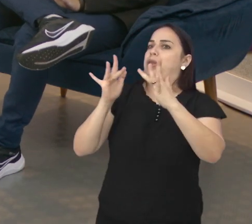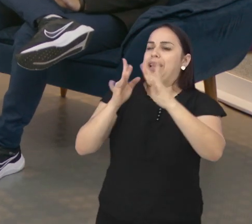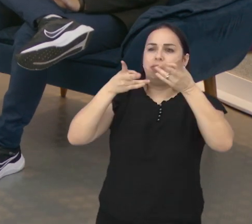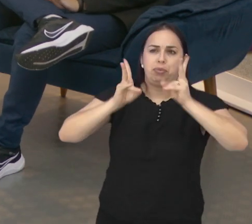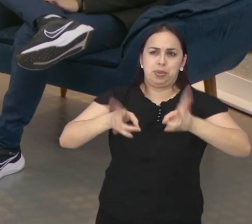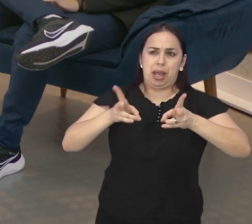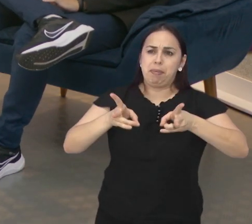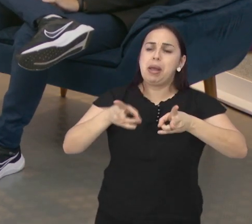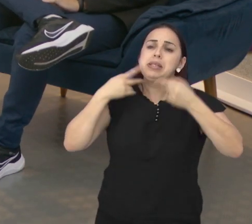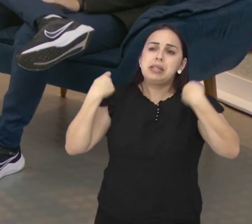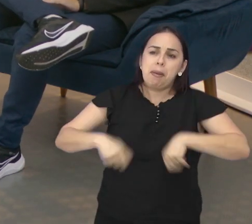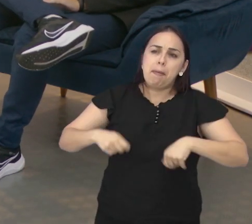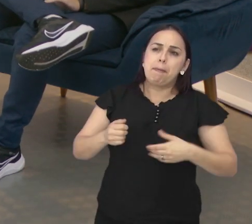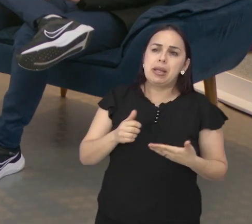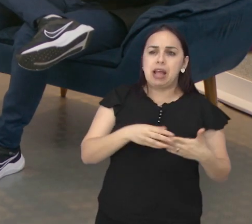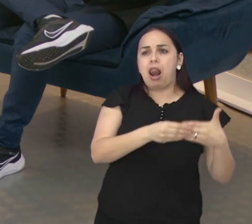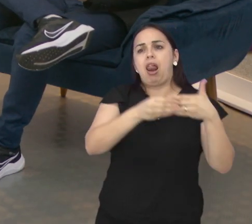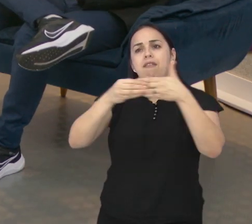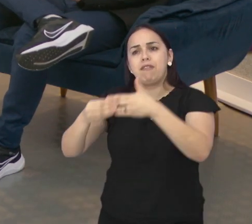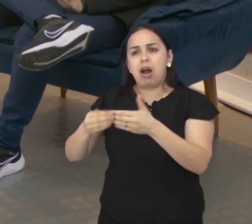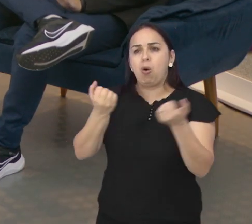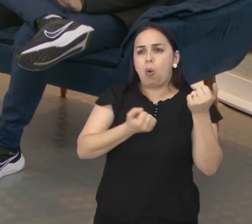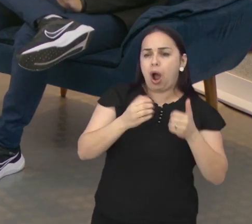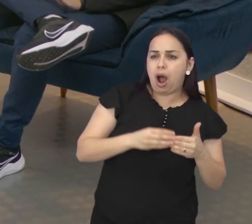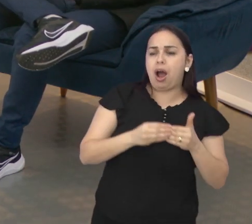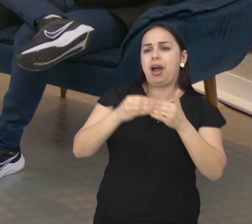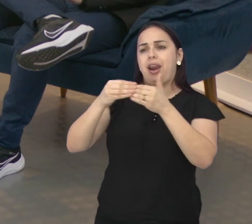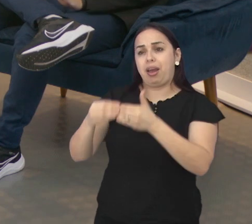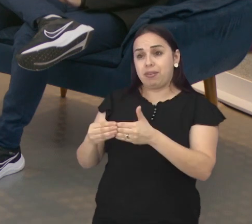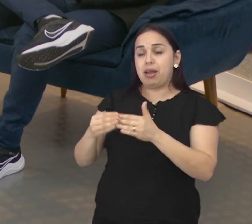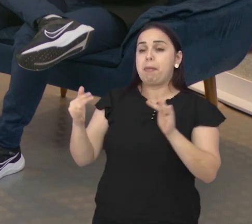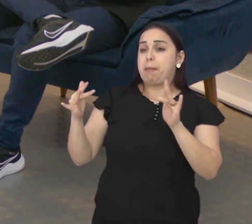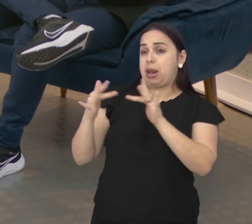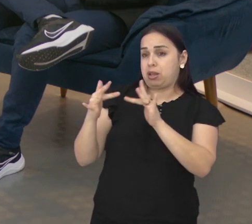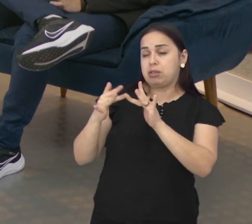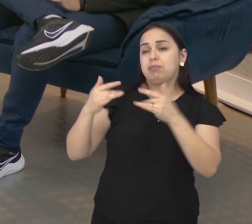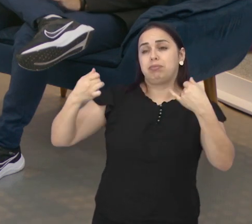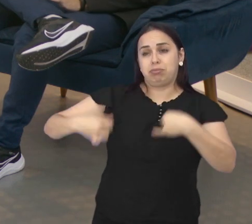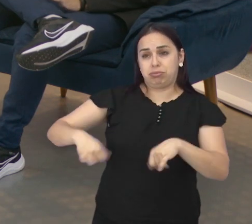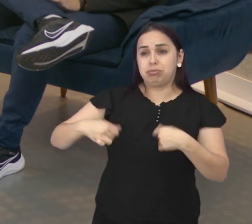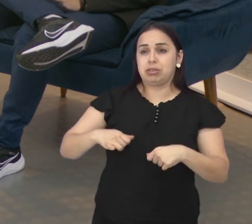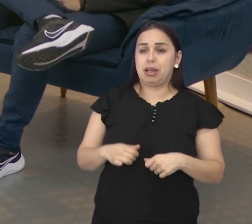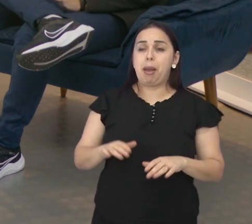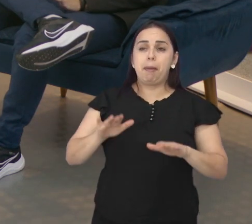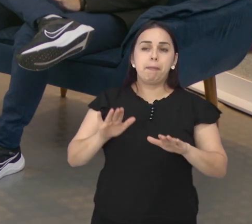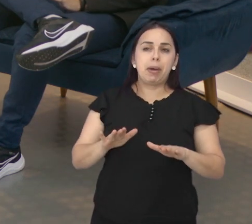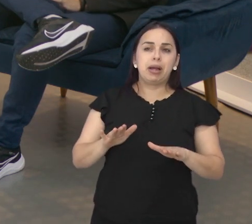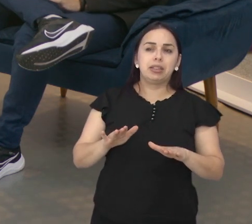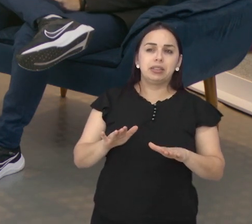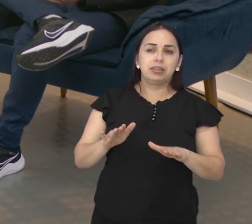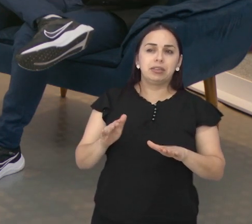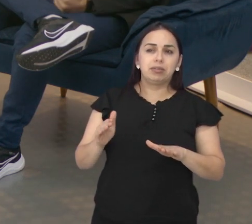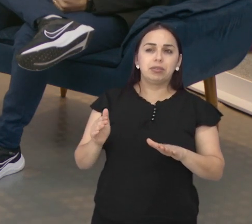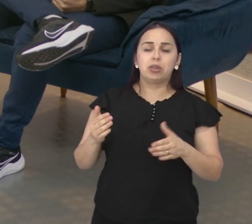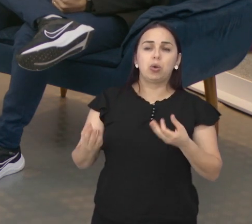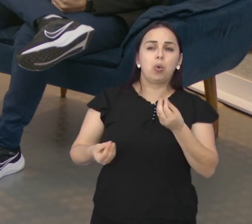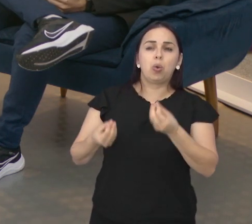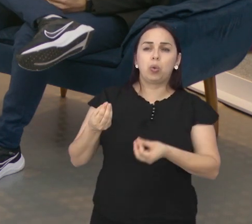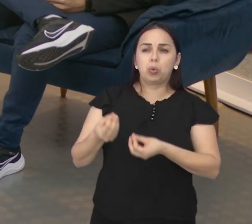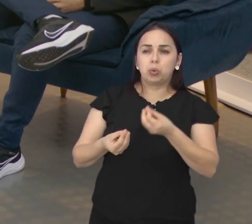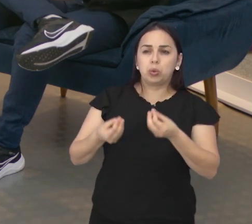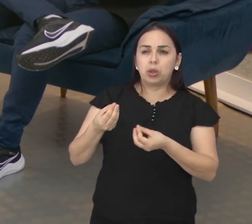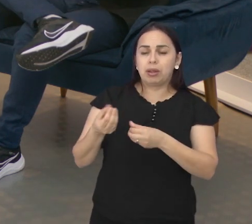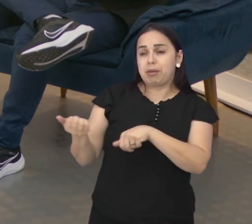né? Sempre precisou, né? Sempre, todo mundo precisa, hora ou outra, ter contato com o mecânico. Mas e do outro